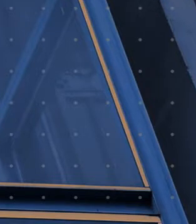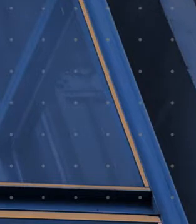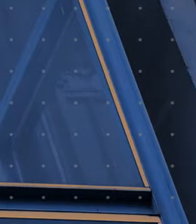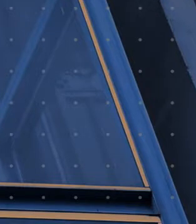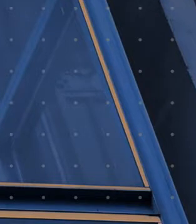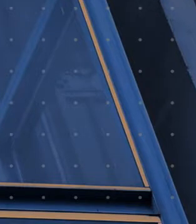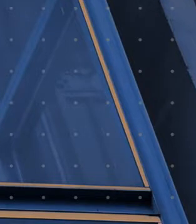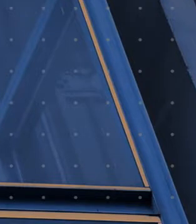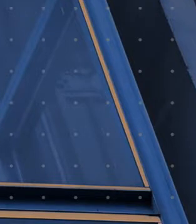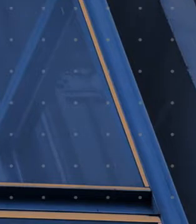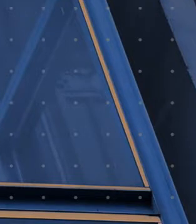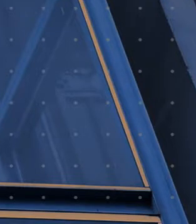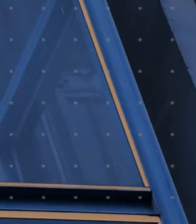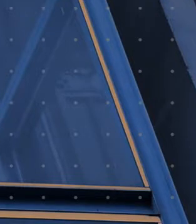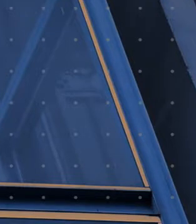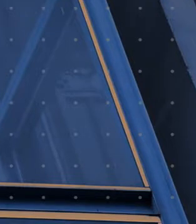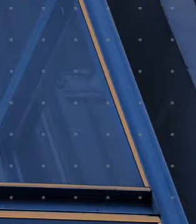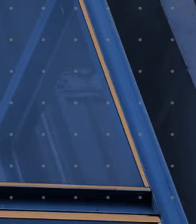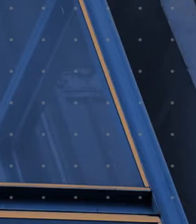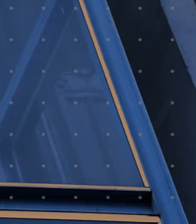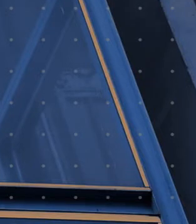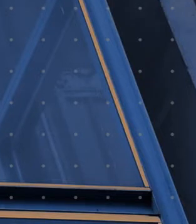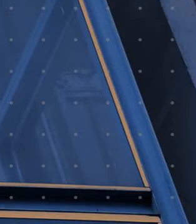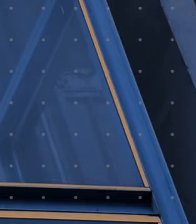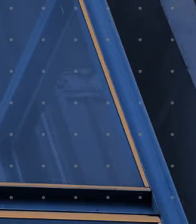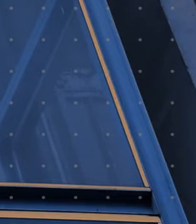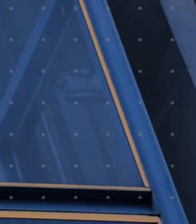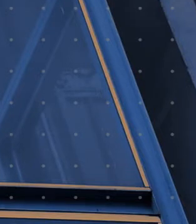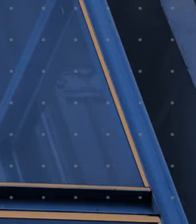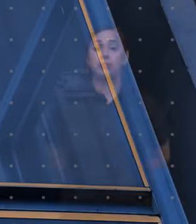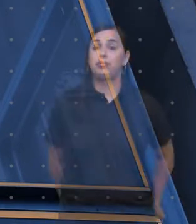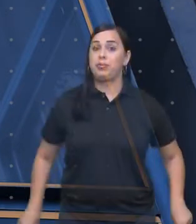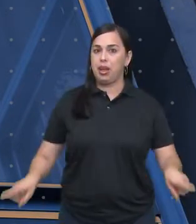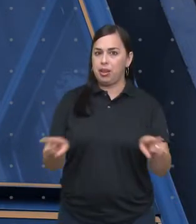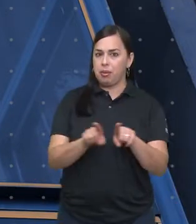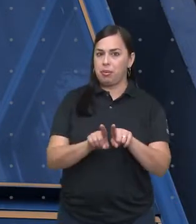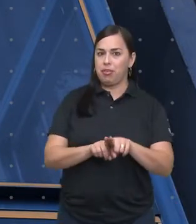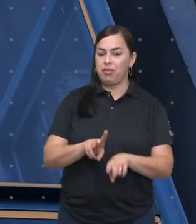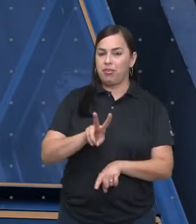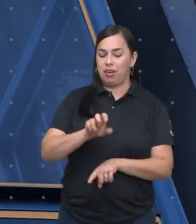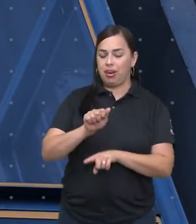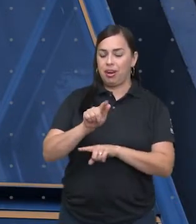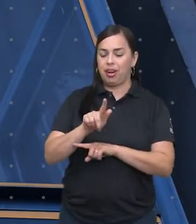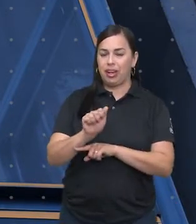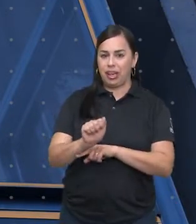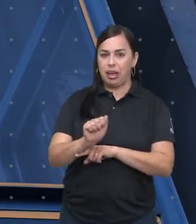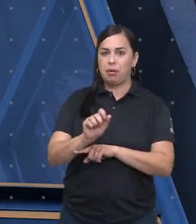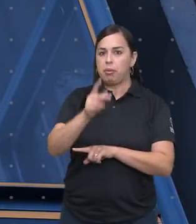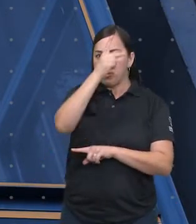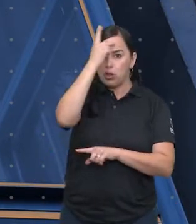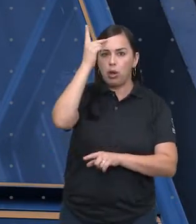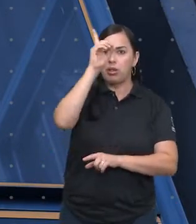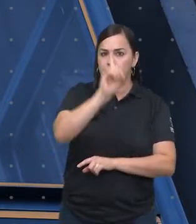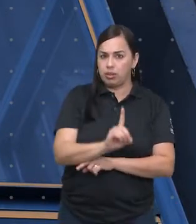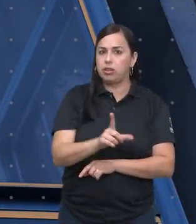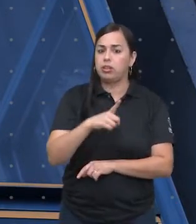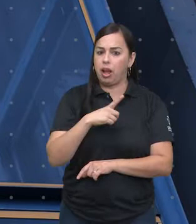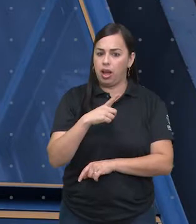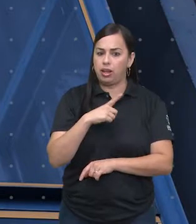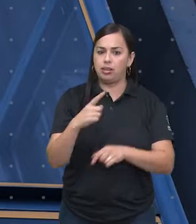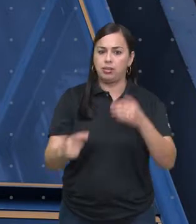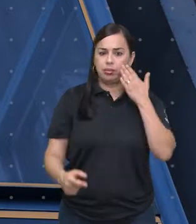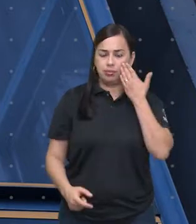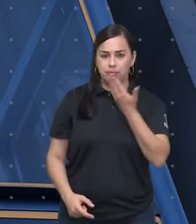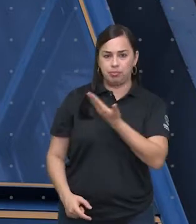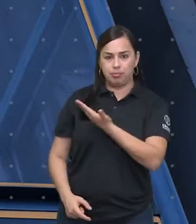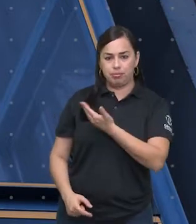de informática, vendedor externo e vendedor interno. Ainda há vaga para pessoa com deficiência, no cargo de auxiliar